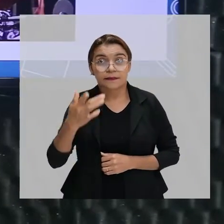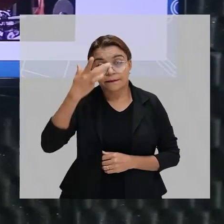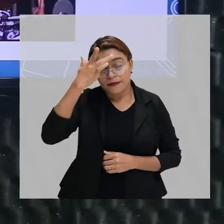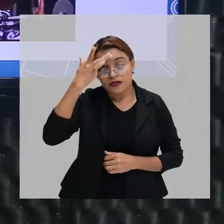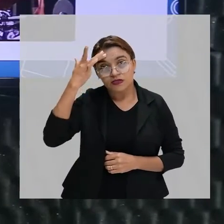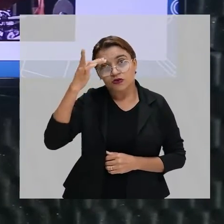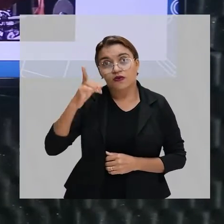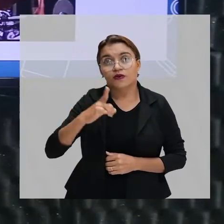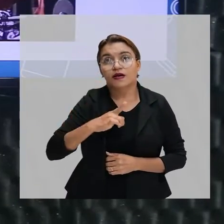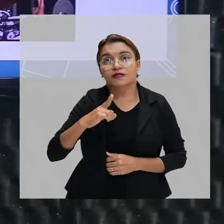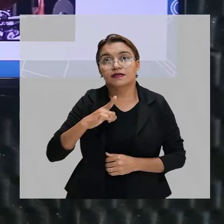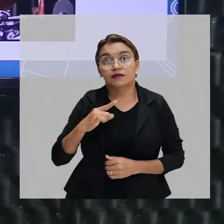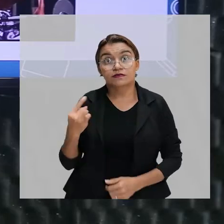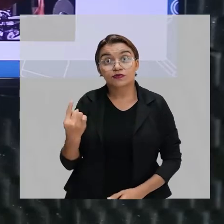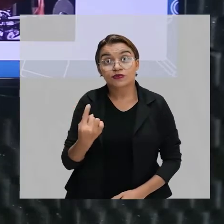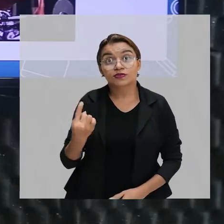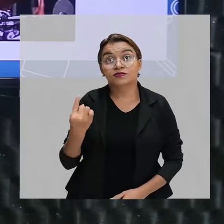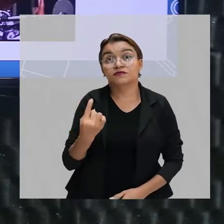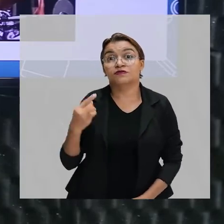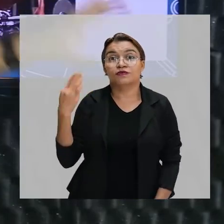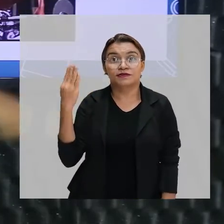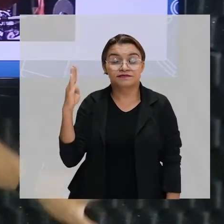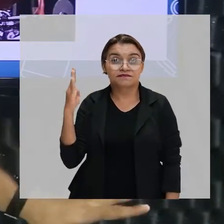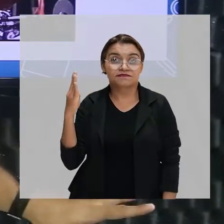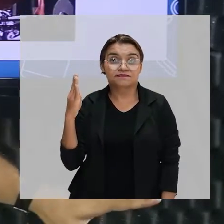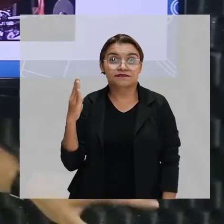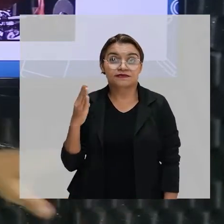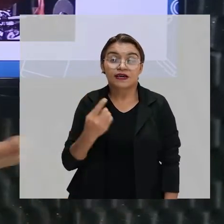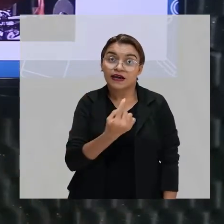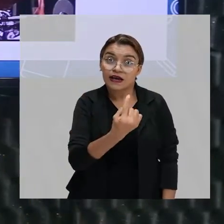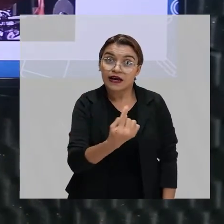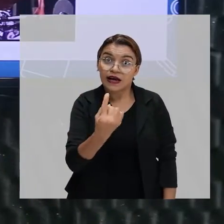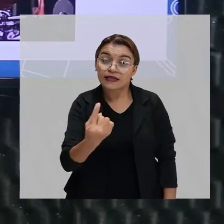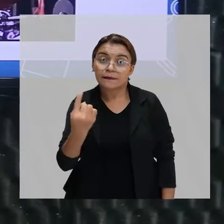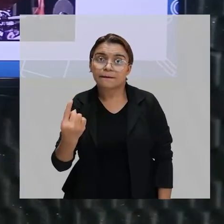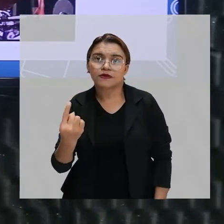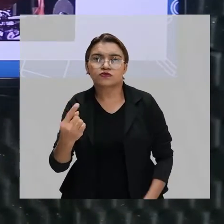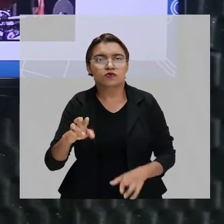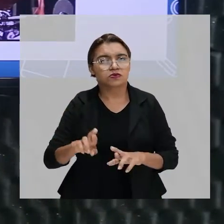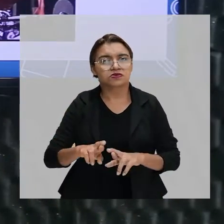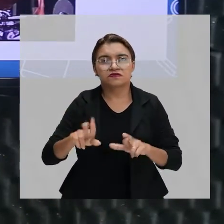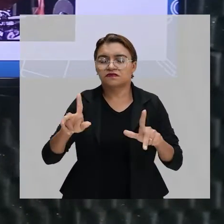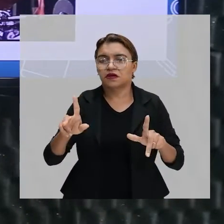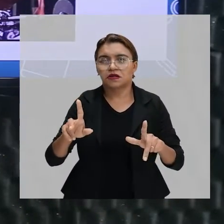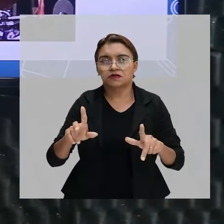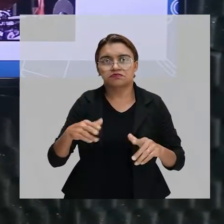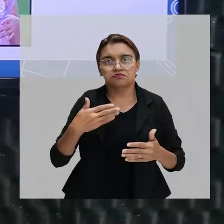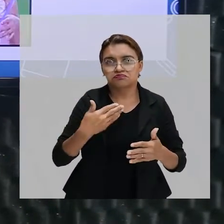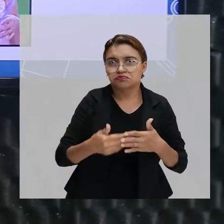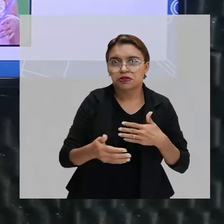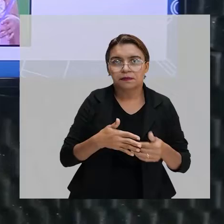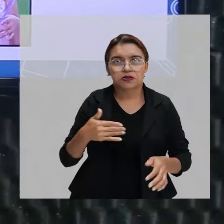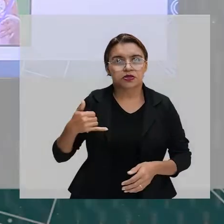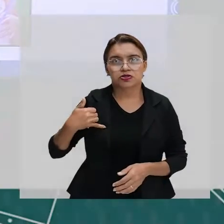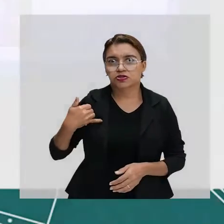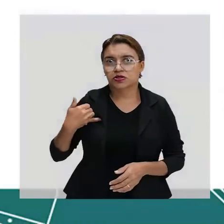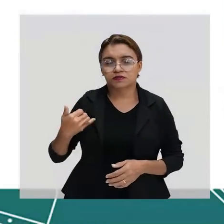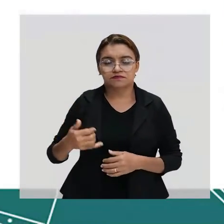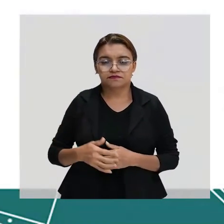a sua peculiaridade cada ser é um cê Independente de faixa etária é